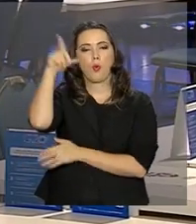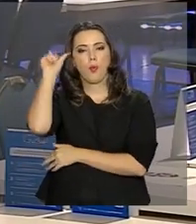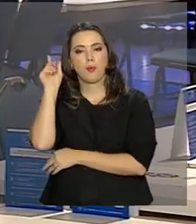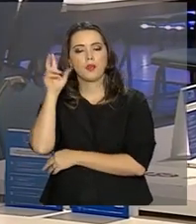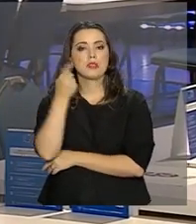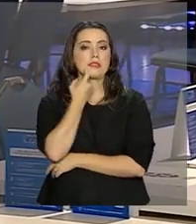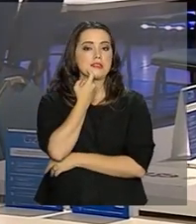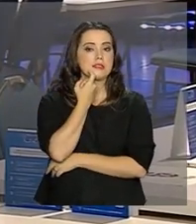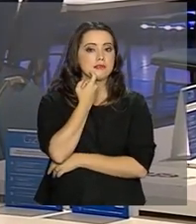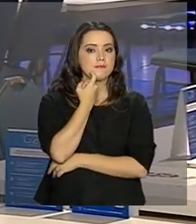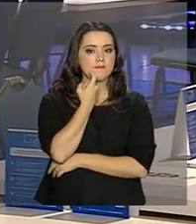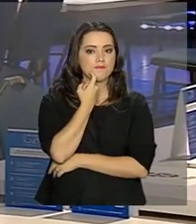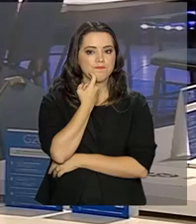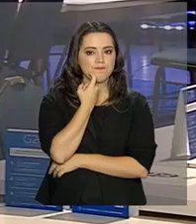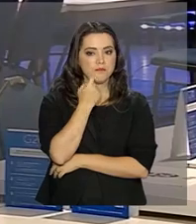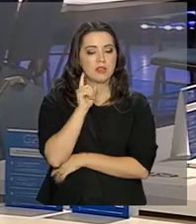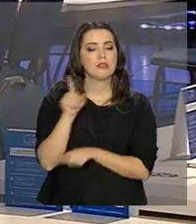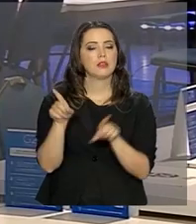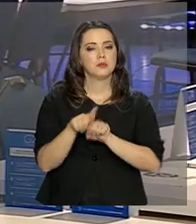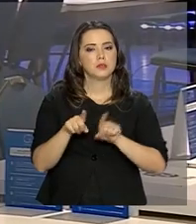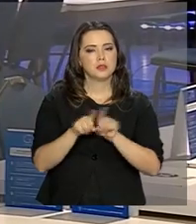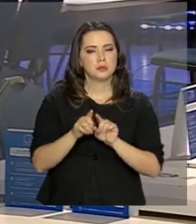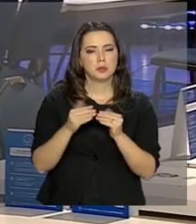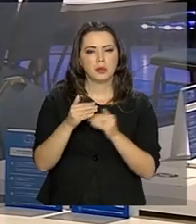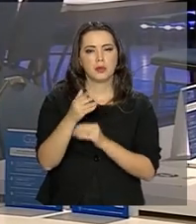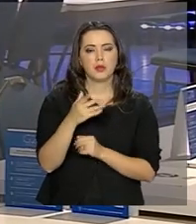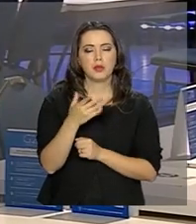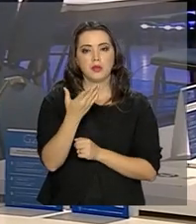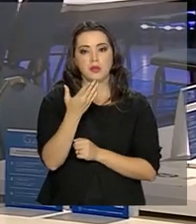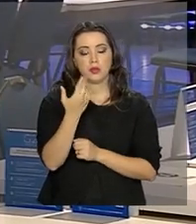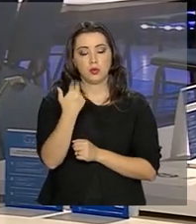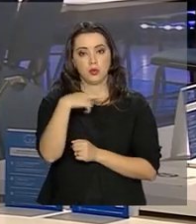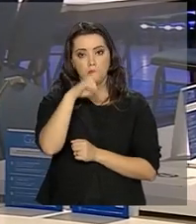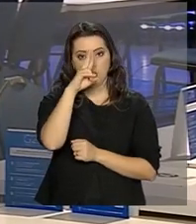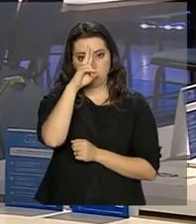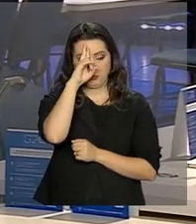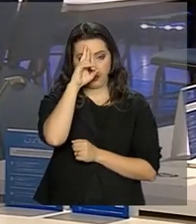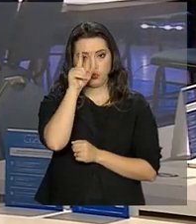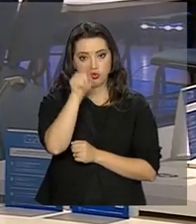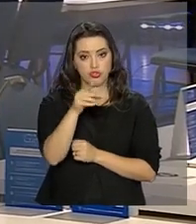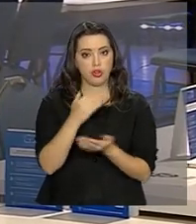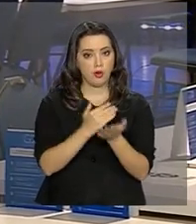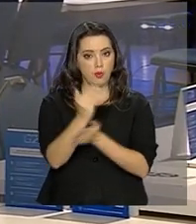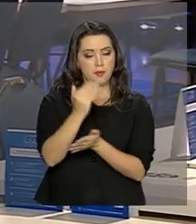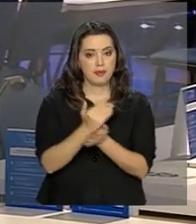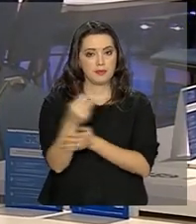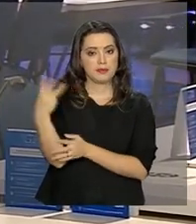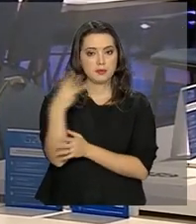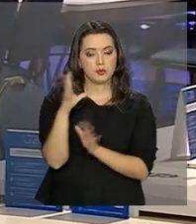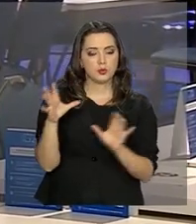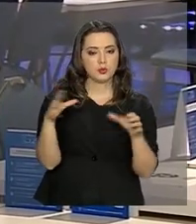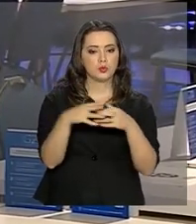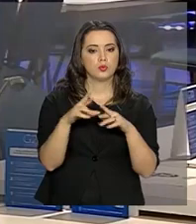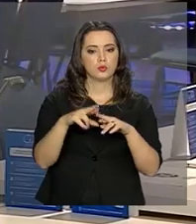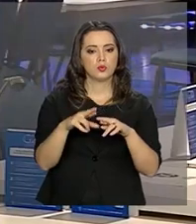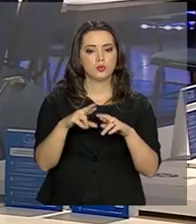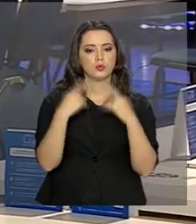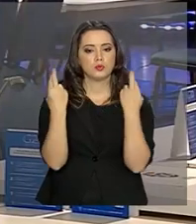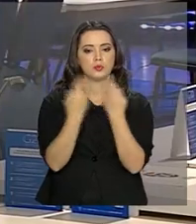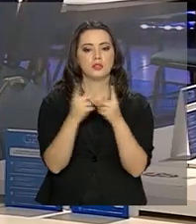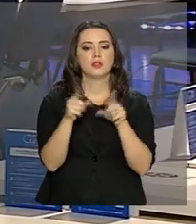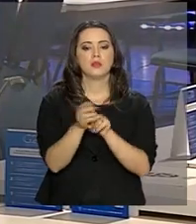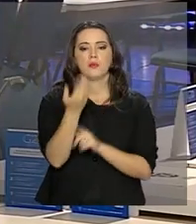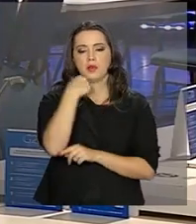na sexta-feira. Além disso, a partir do meio-dia, começa a terceira sessão plenária, que também é um almoço